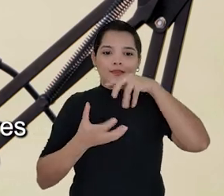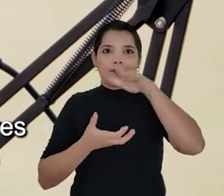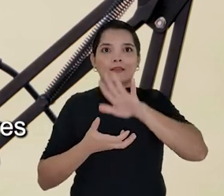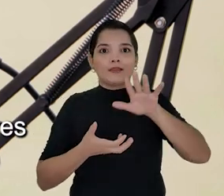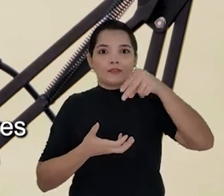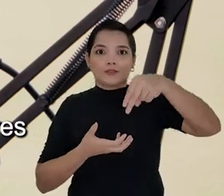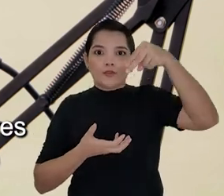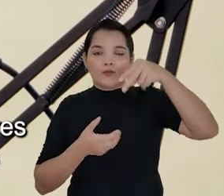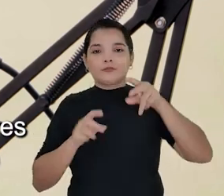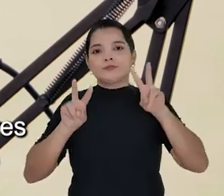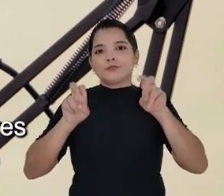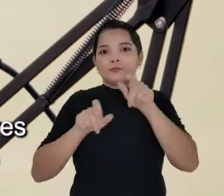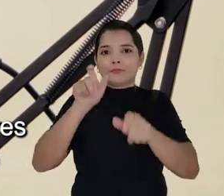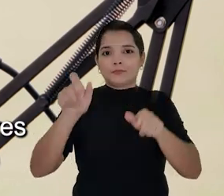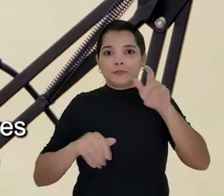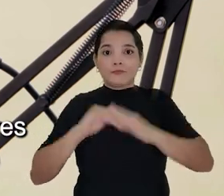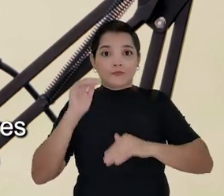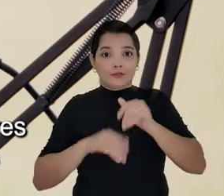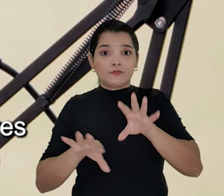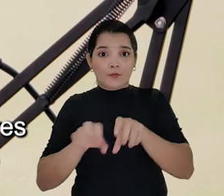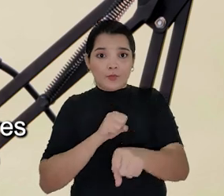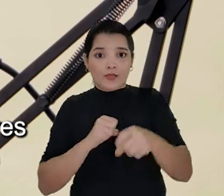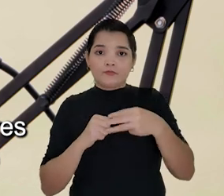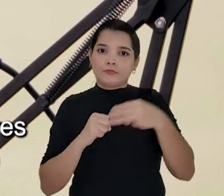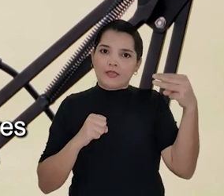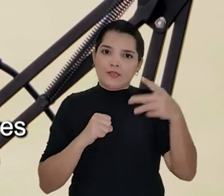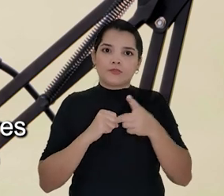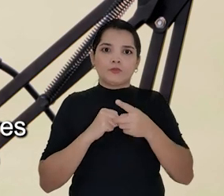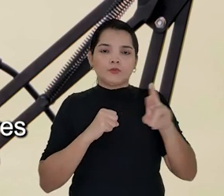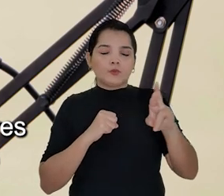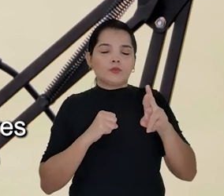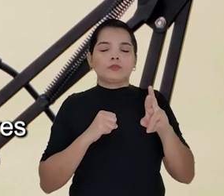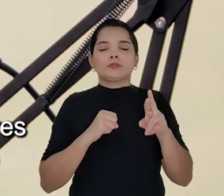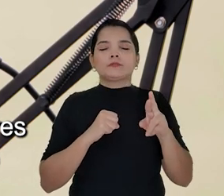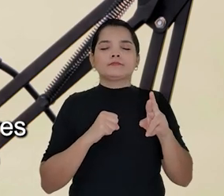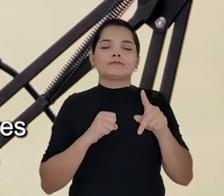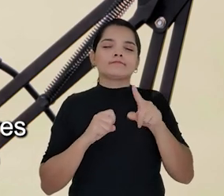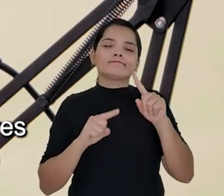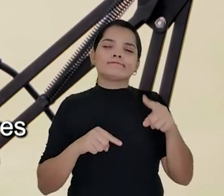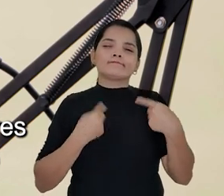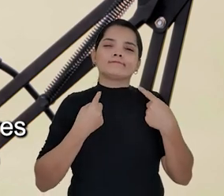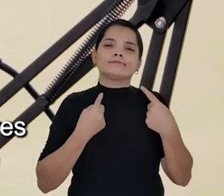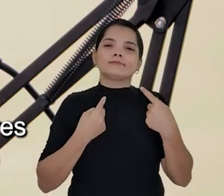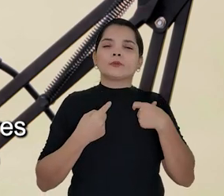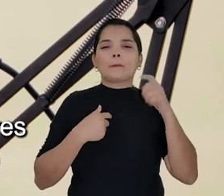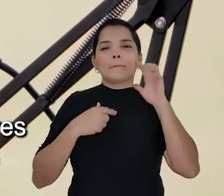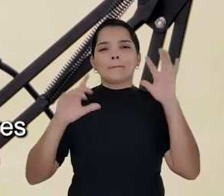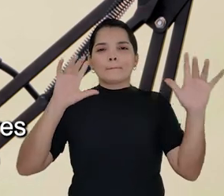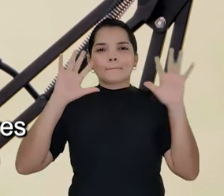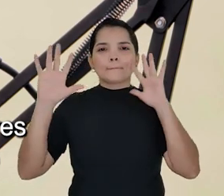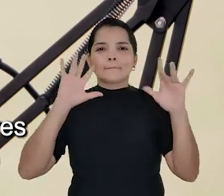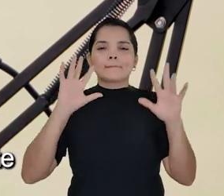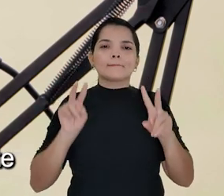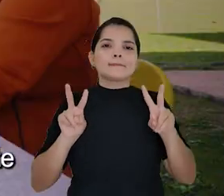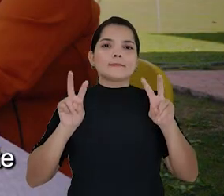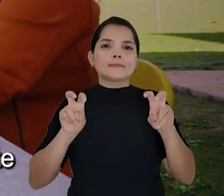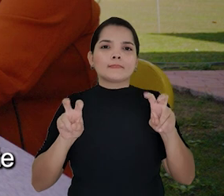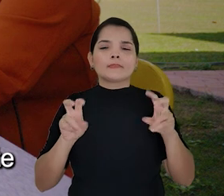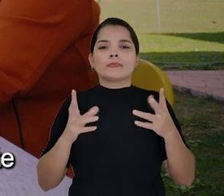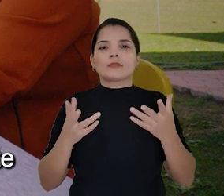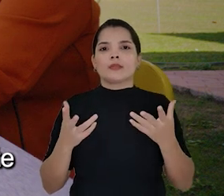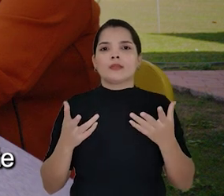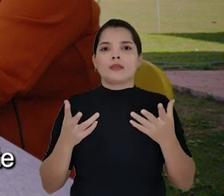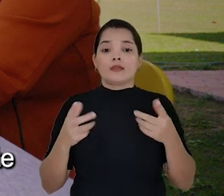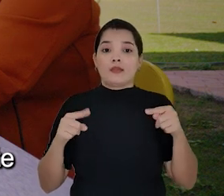de profissionais e formados enfim Mestres e doutores eh me me fez pensar numa questão sobre a